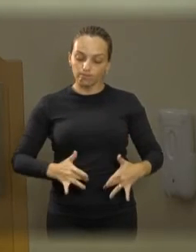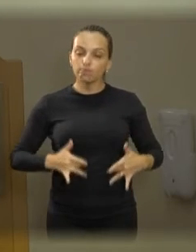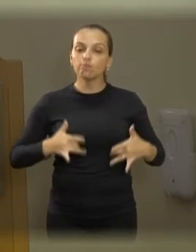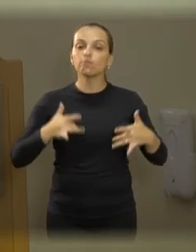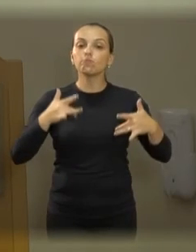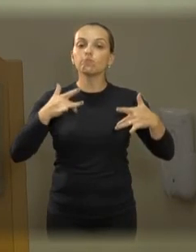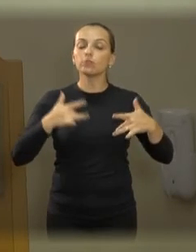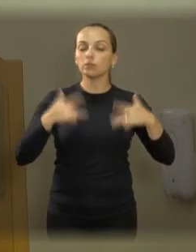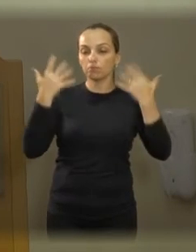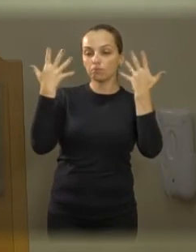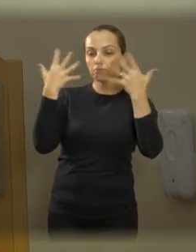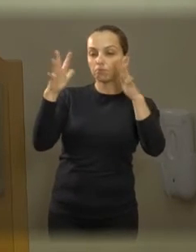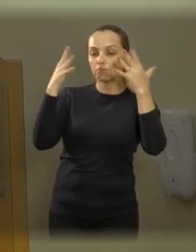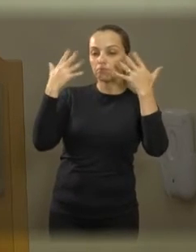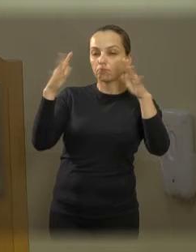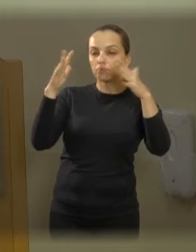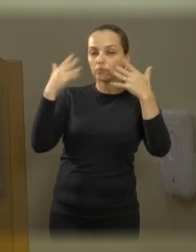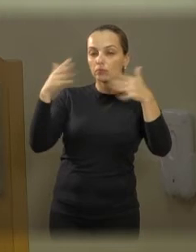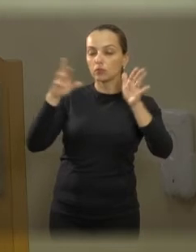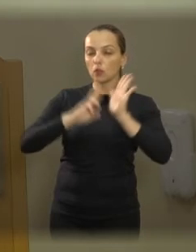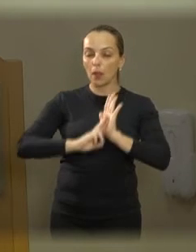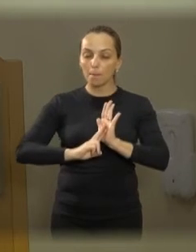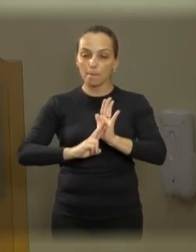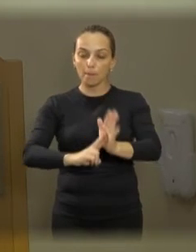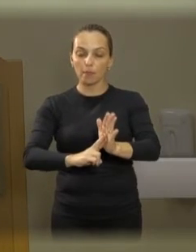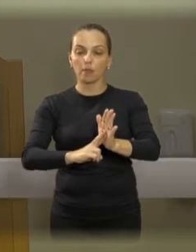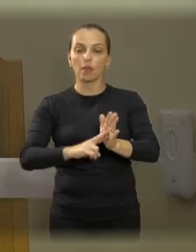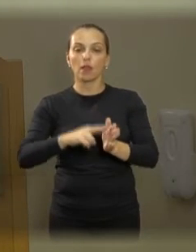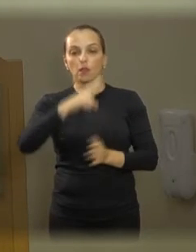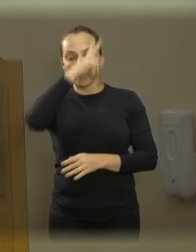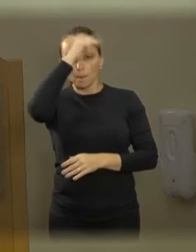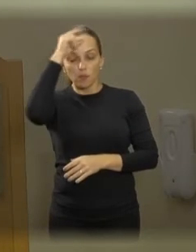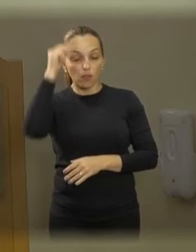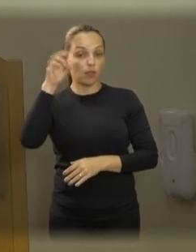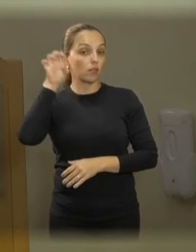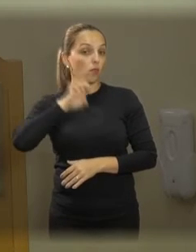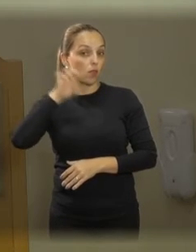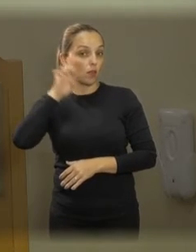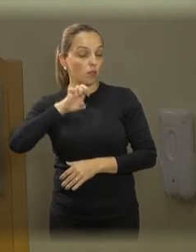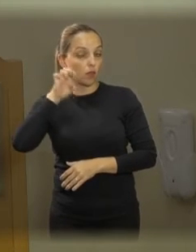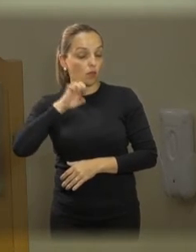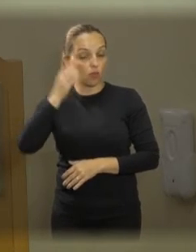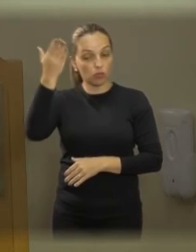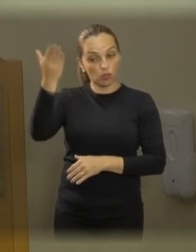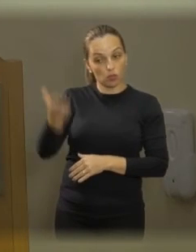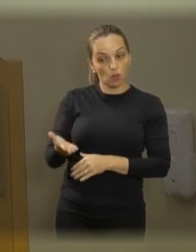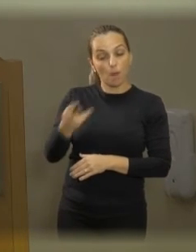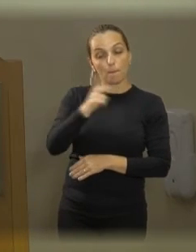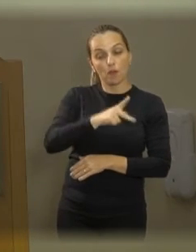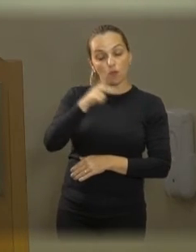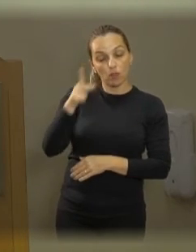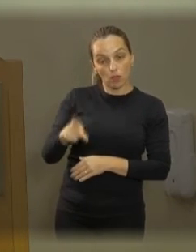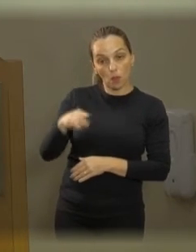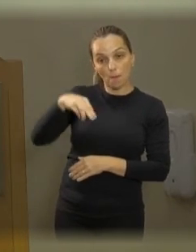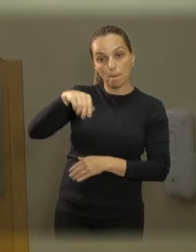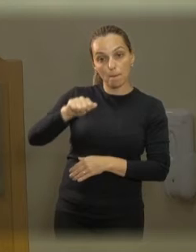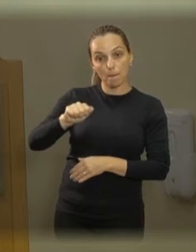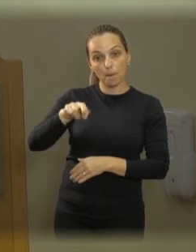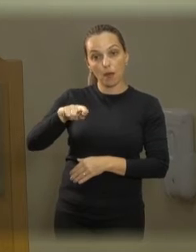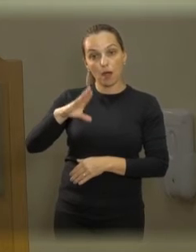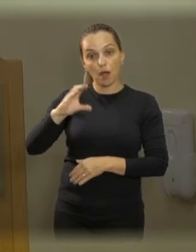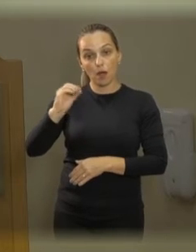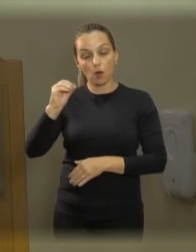uma homenagem em nome do prefeito de Araraquara, Edinho Silva, ao professor Marcos Antônio Correia, pela sua